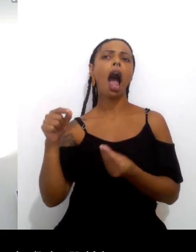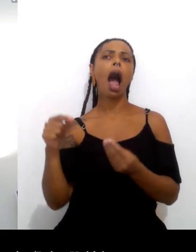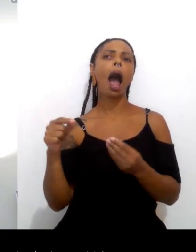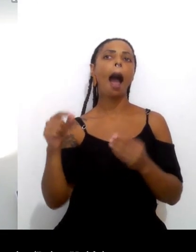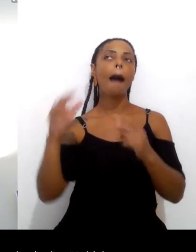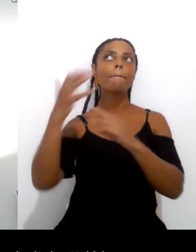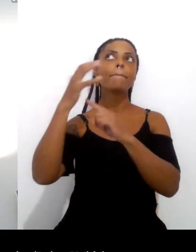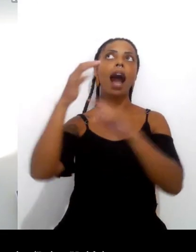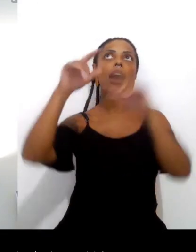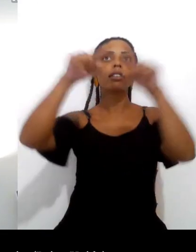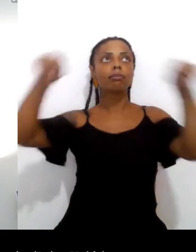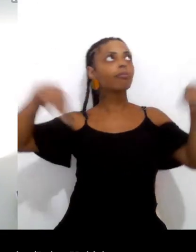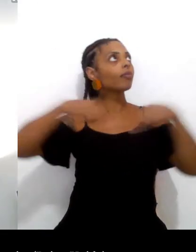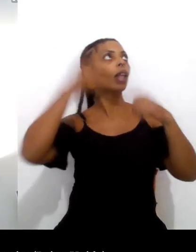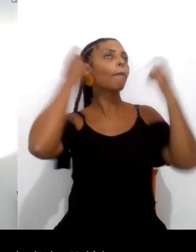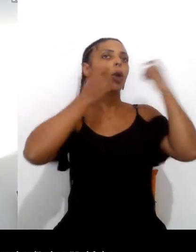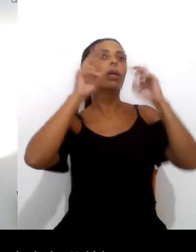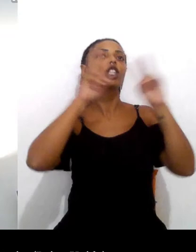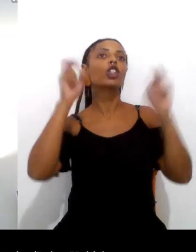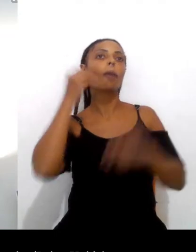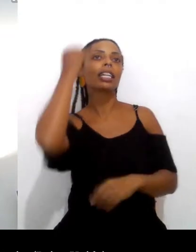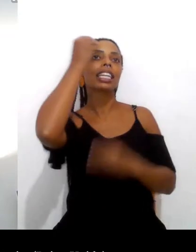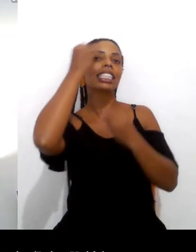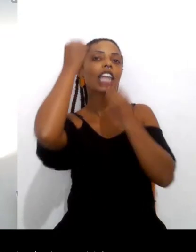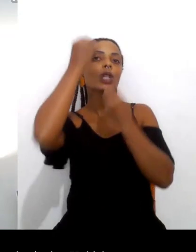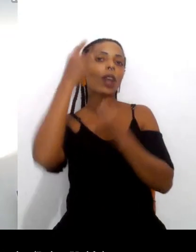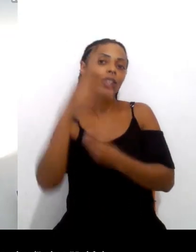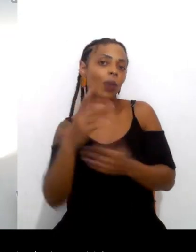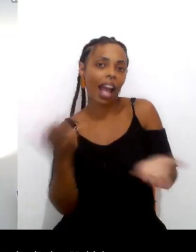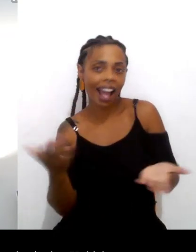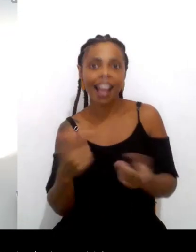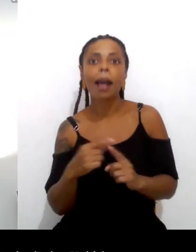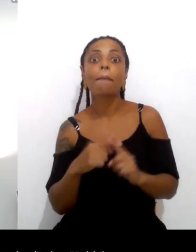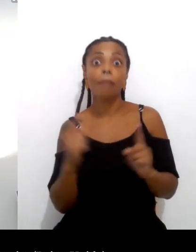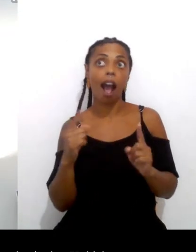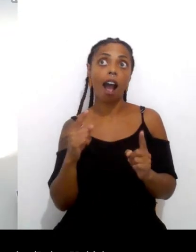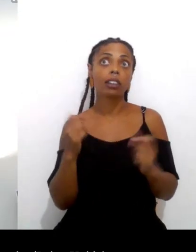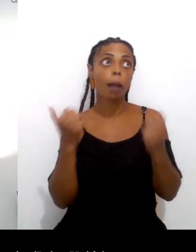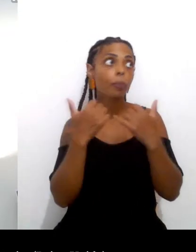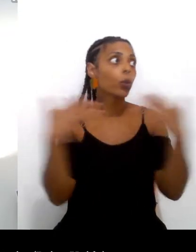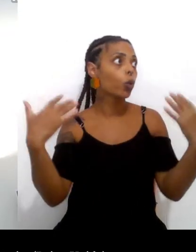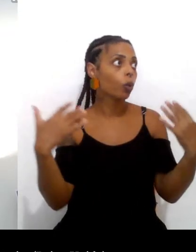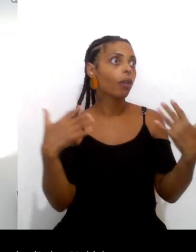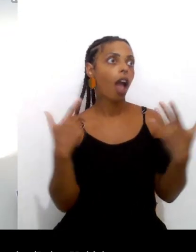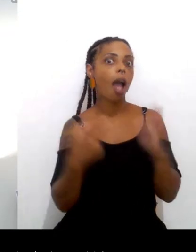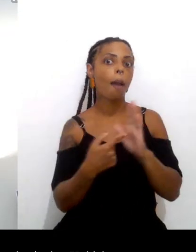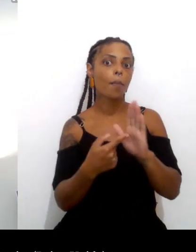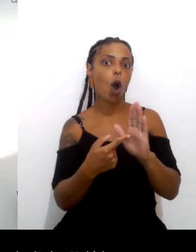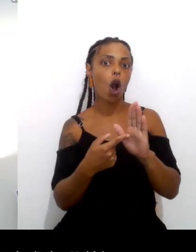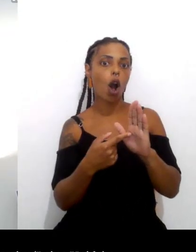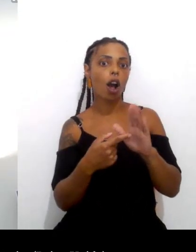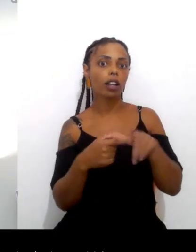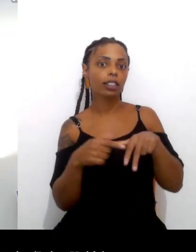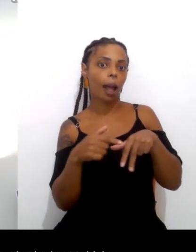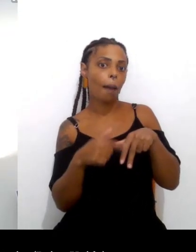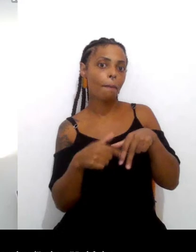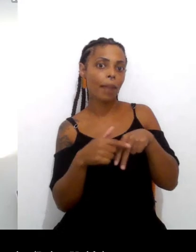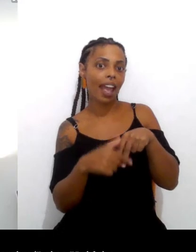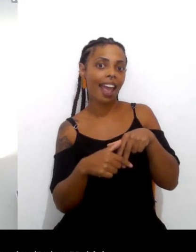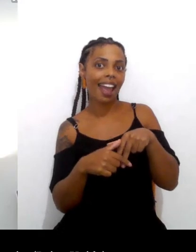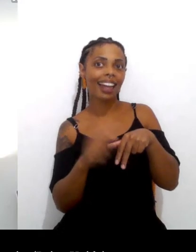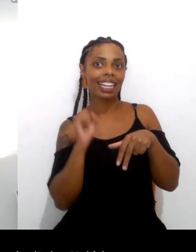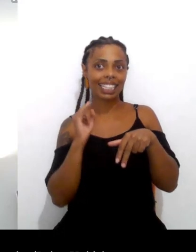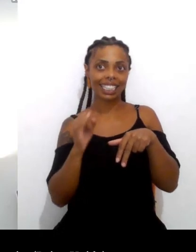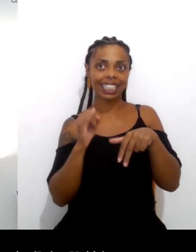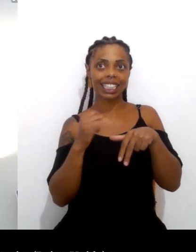fotografada mas claro infelizmente ela está em público e as pernas aparecem né por baixo da cortina quando você está tirando